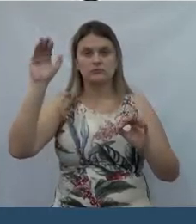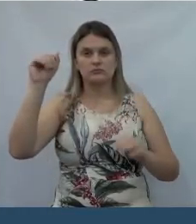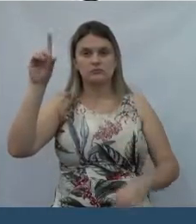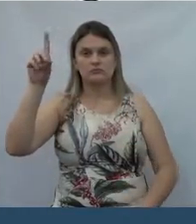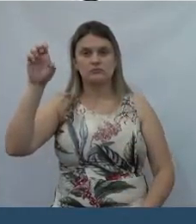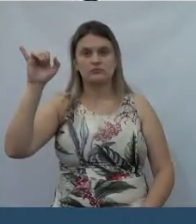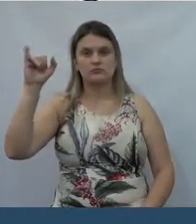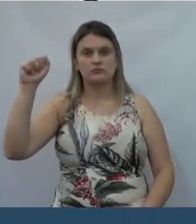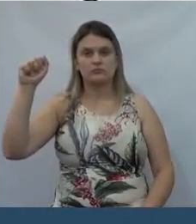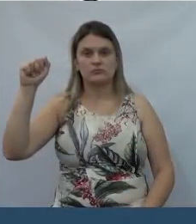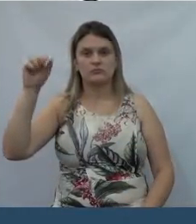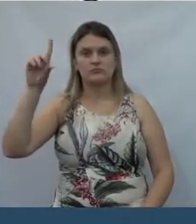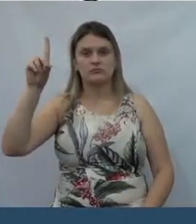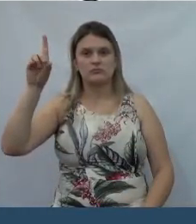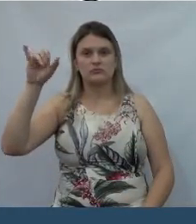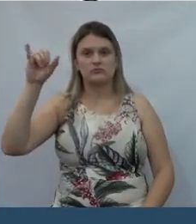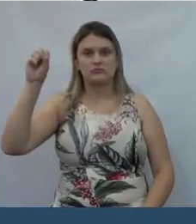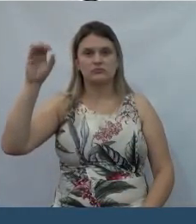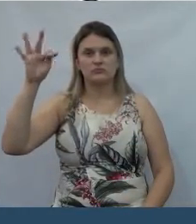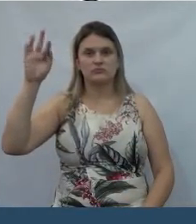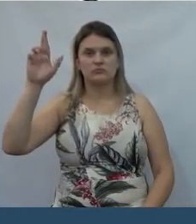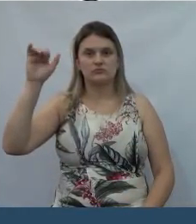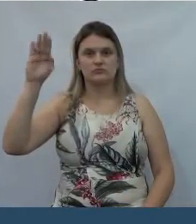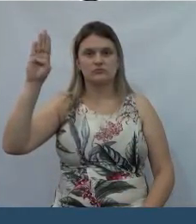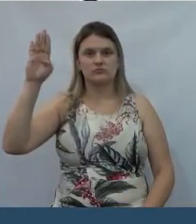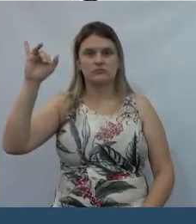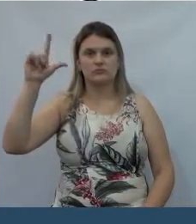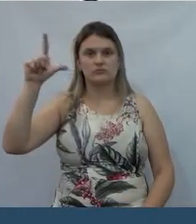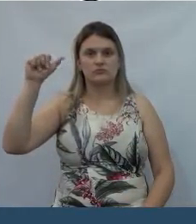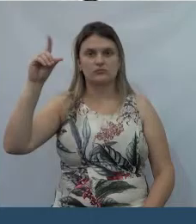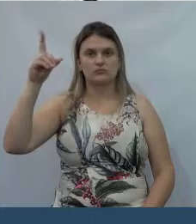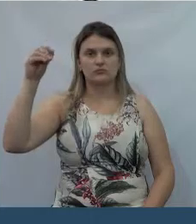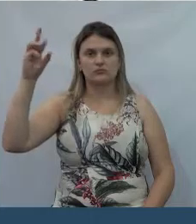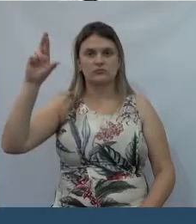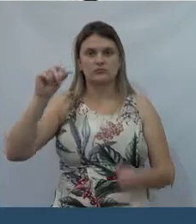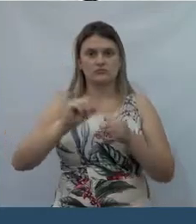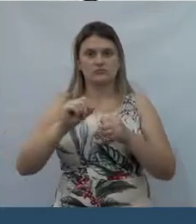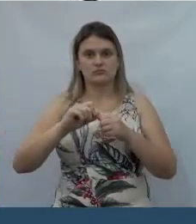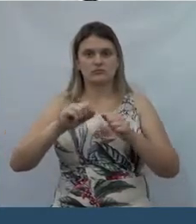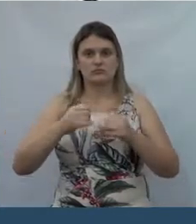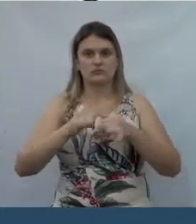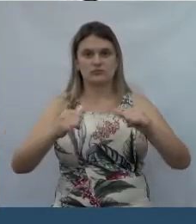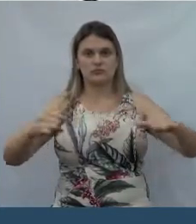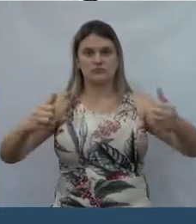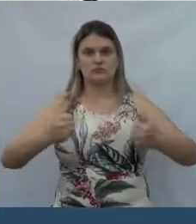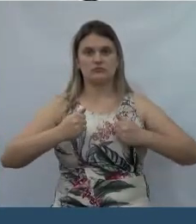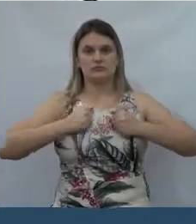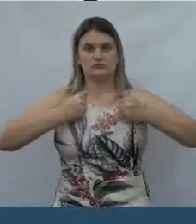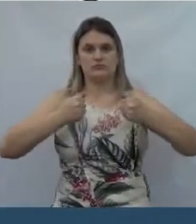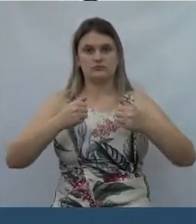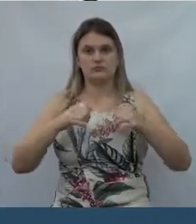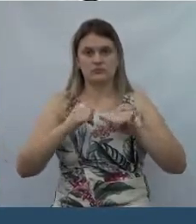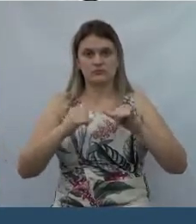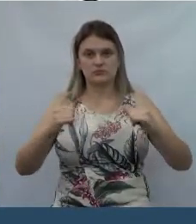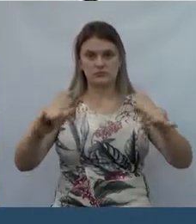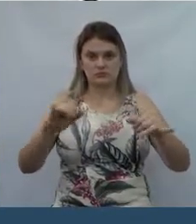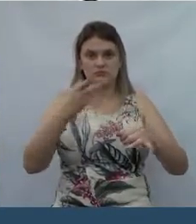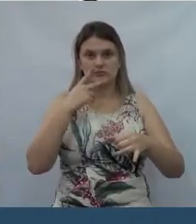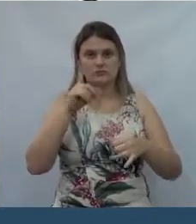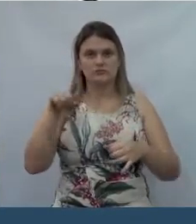DEA, desfibrilador eletrônico ou elétrico automático. É um equipamento